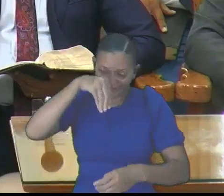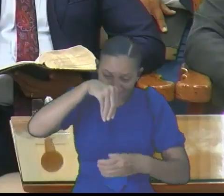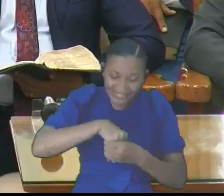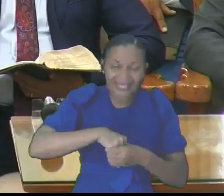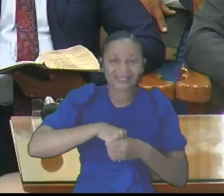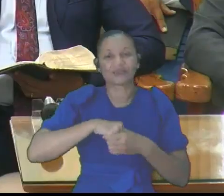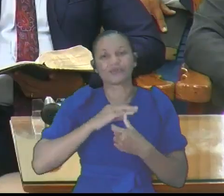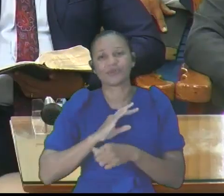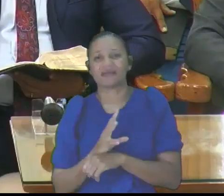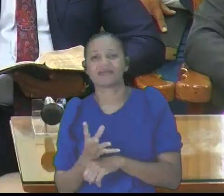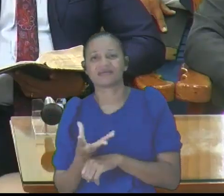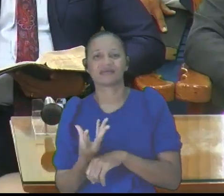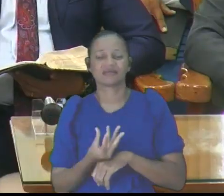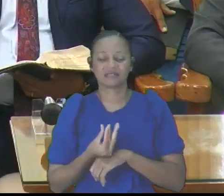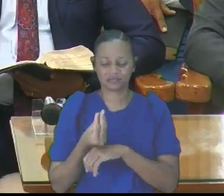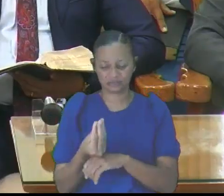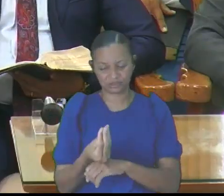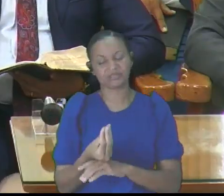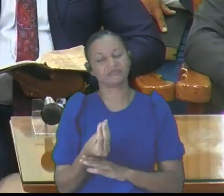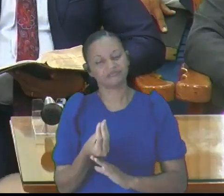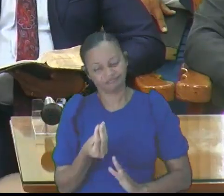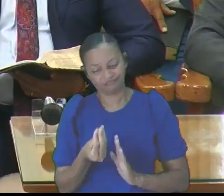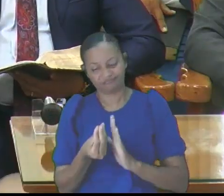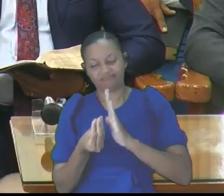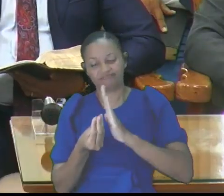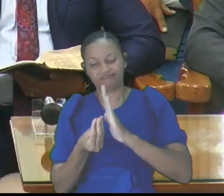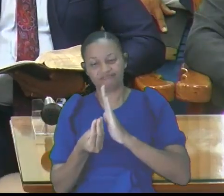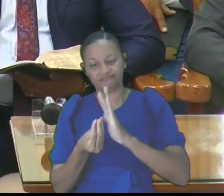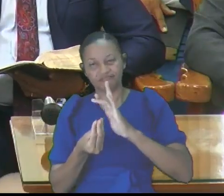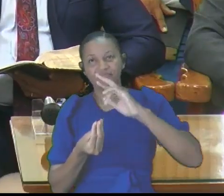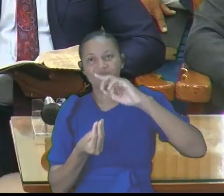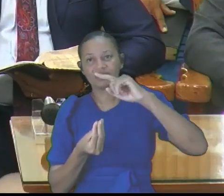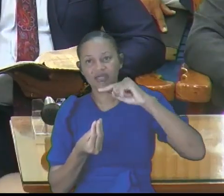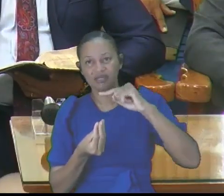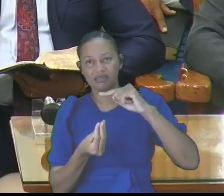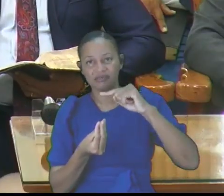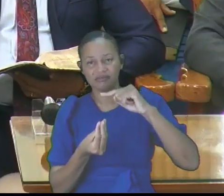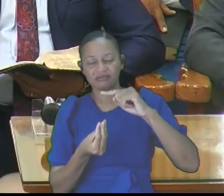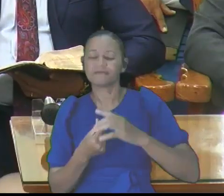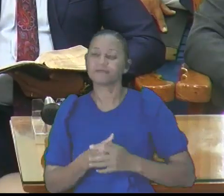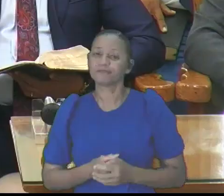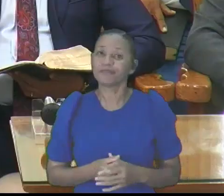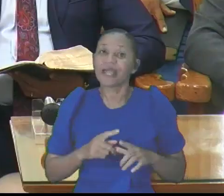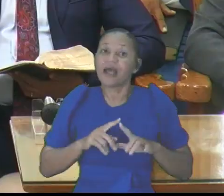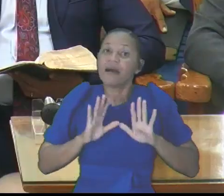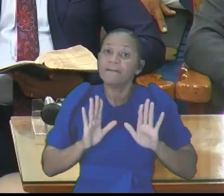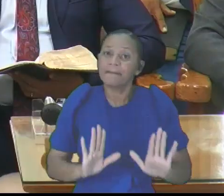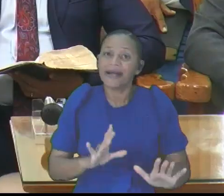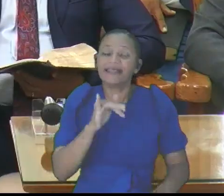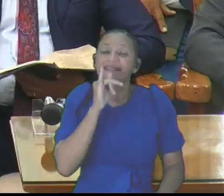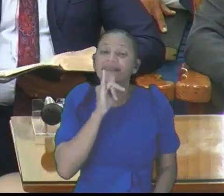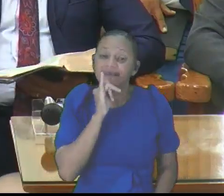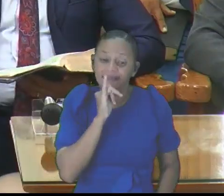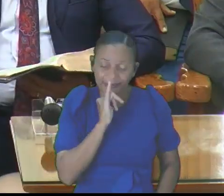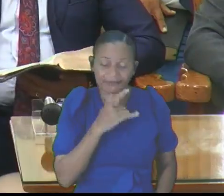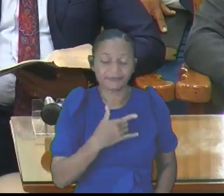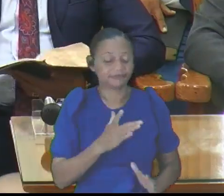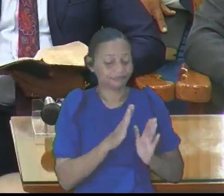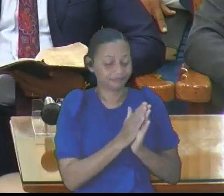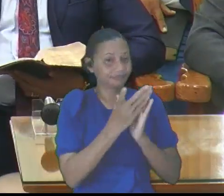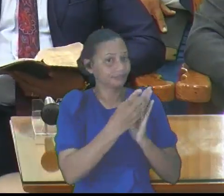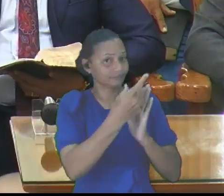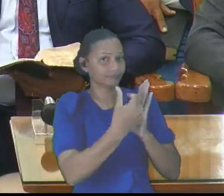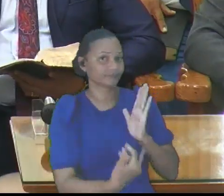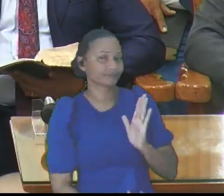a vida que está dentro da casca, que é a igreja do Senhor. Mas, irmão, nós temos um exemplo bíblico. Por que